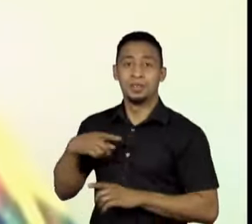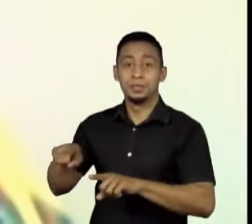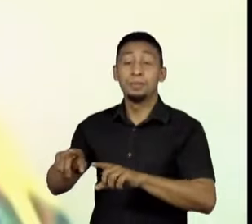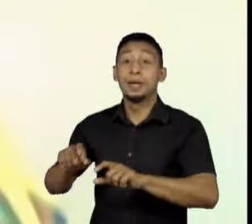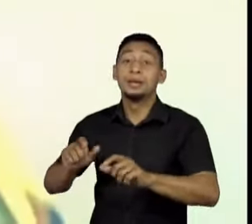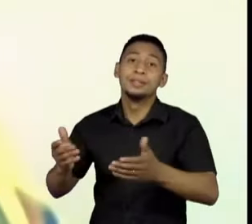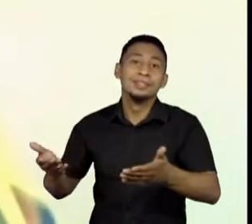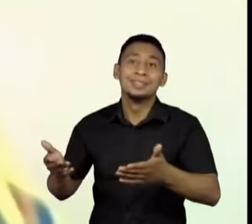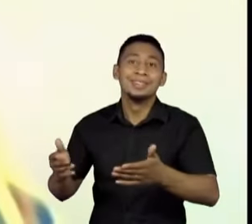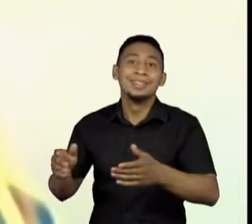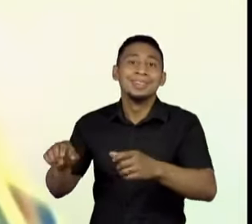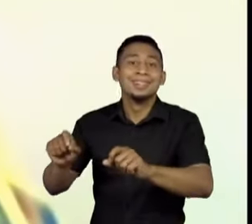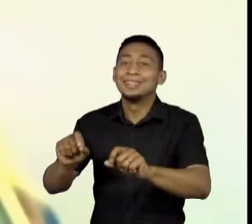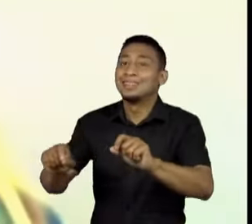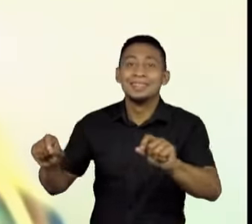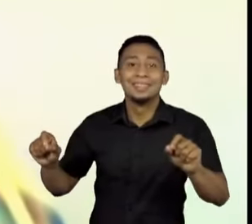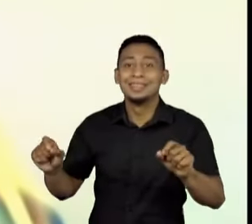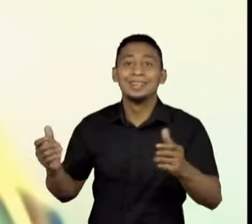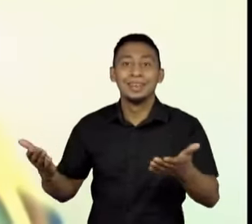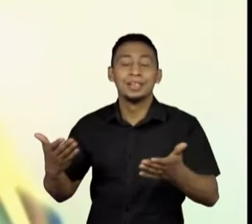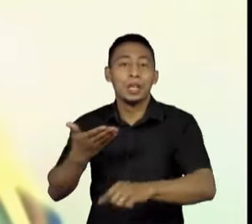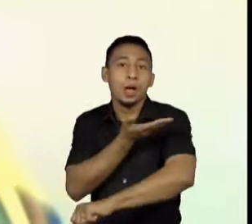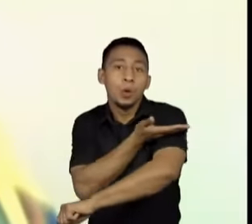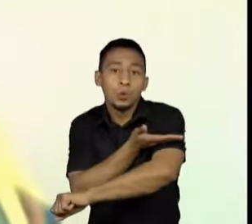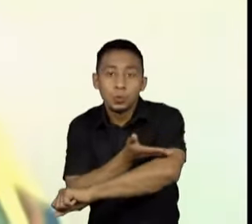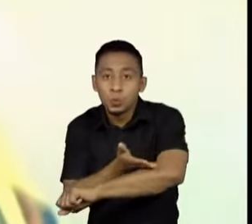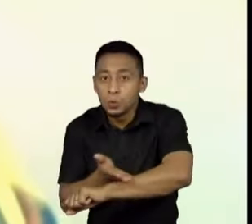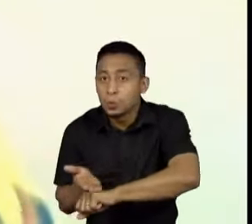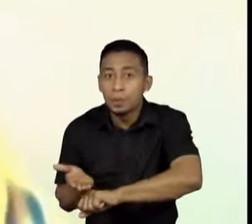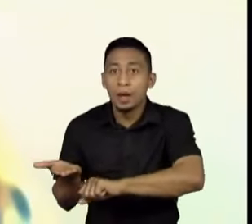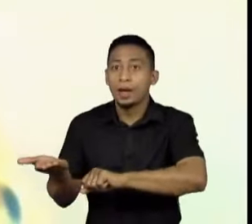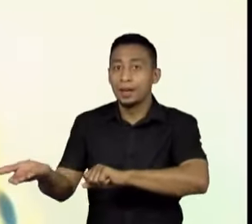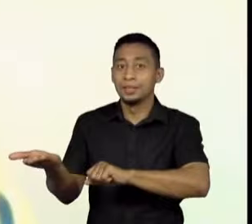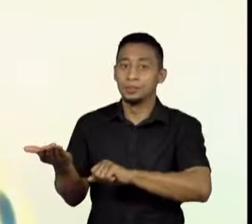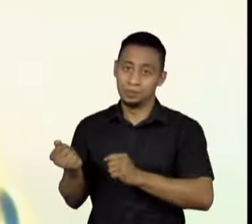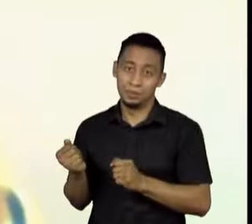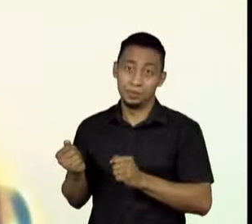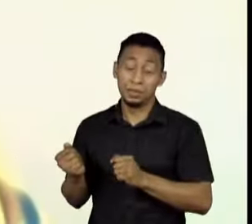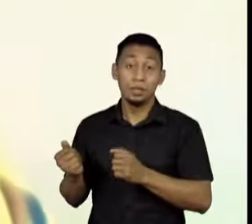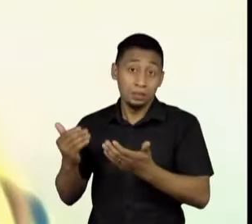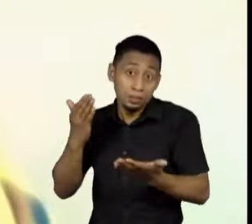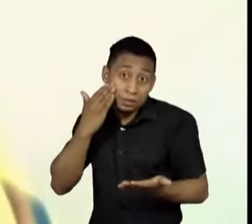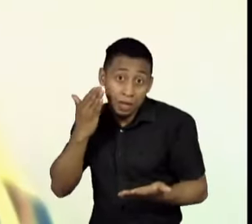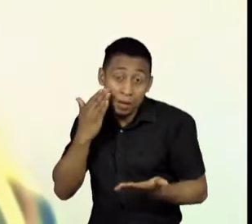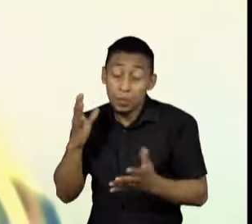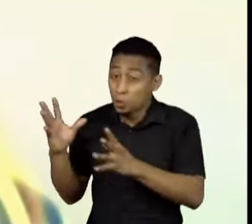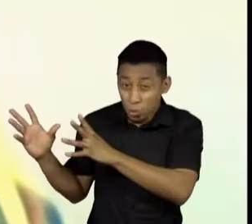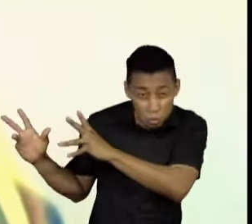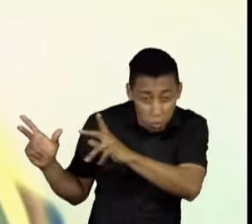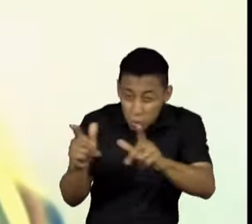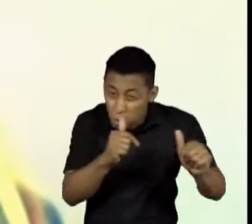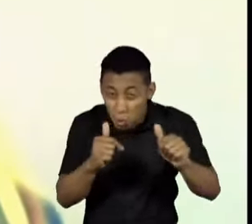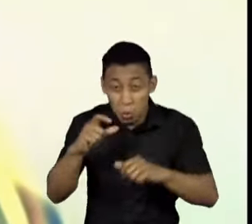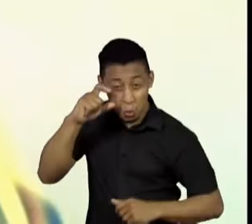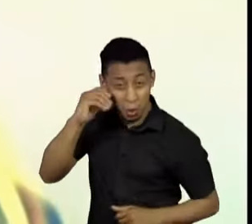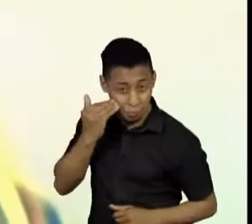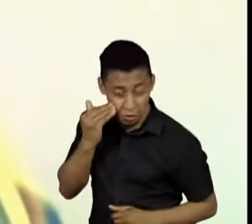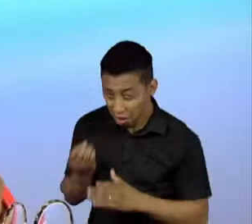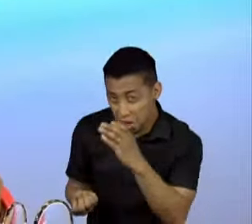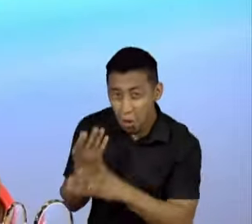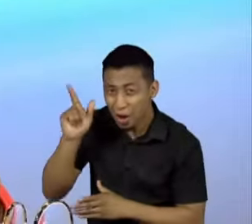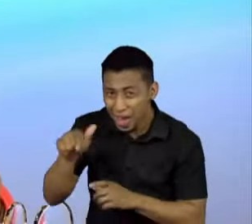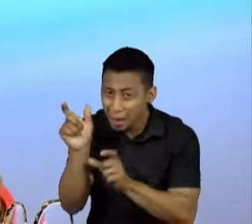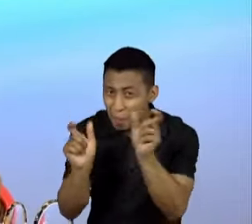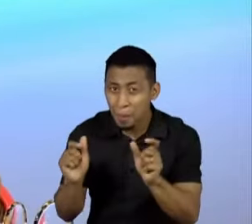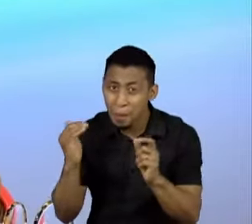sabe também, quem é mineiro e está acostumado com o linguajar mineiro, sabe que nem tudo que Guimarães criou foi neologismo, né?